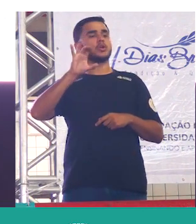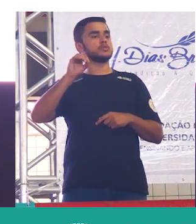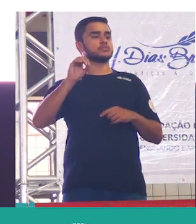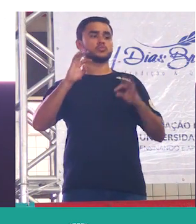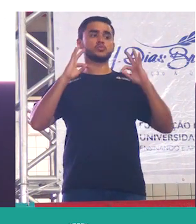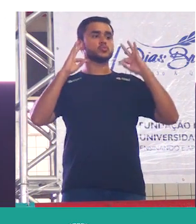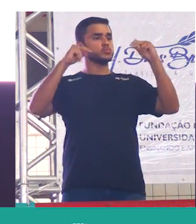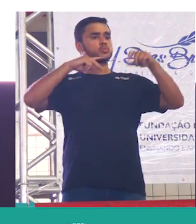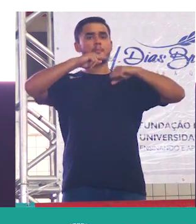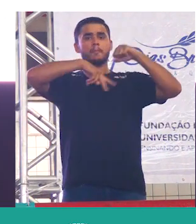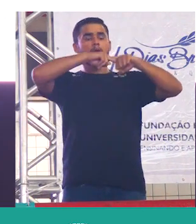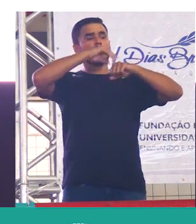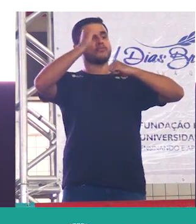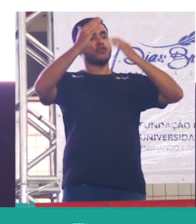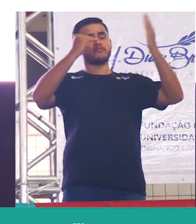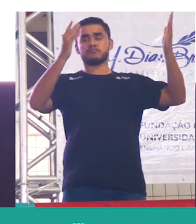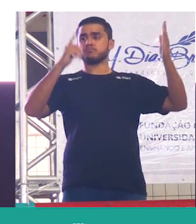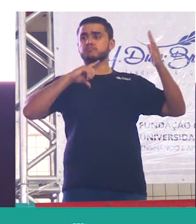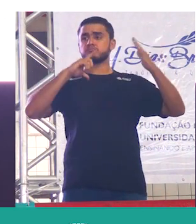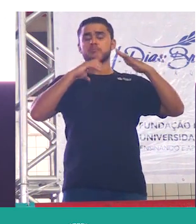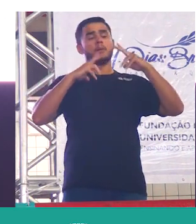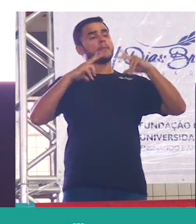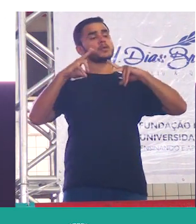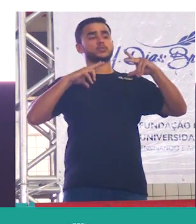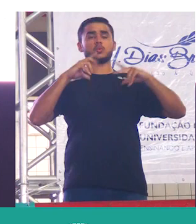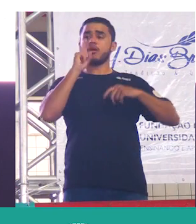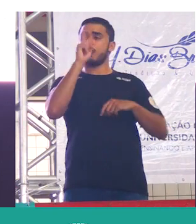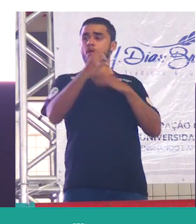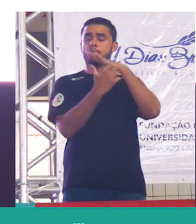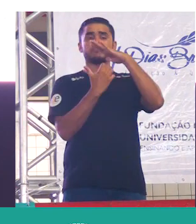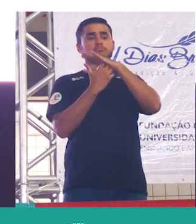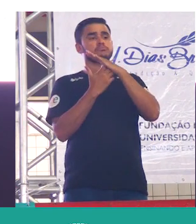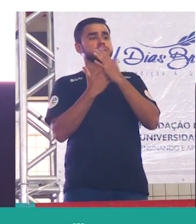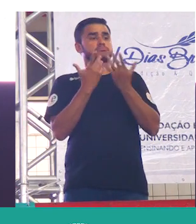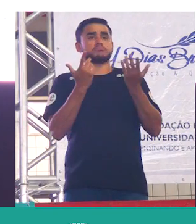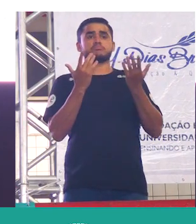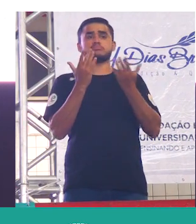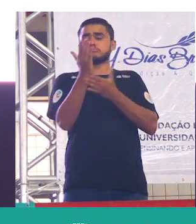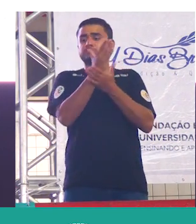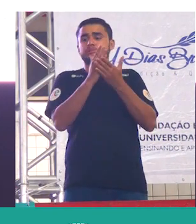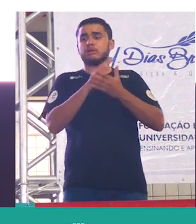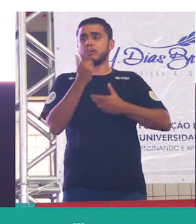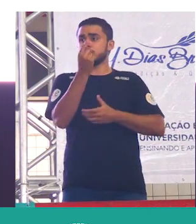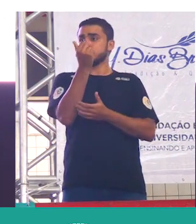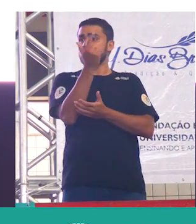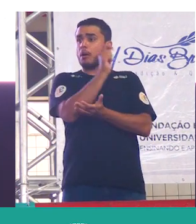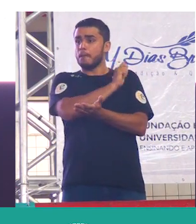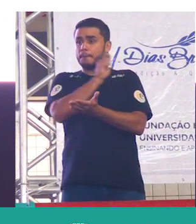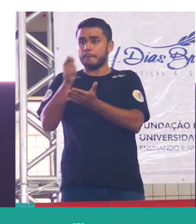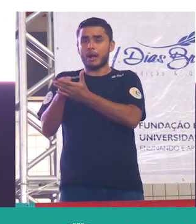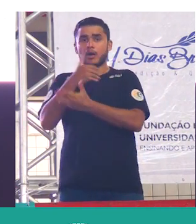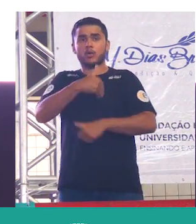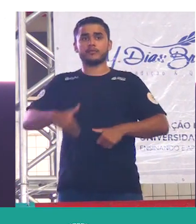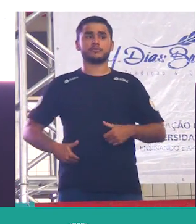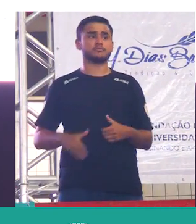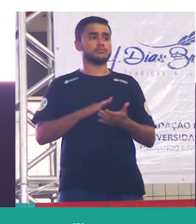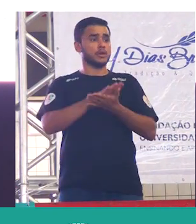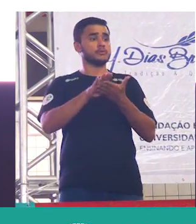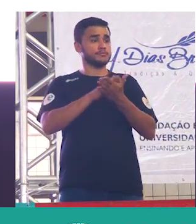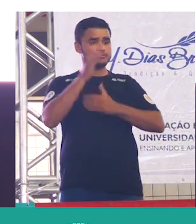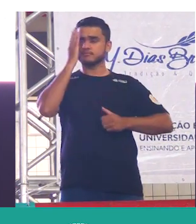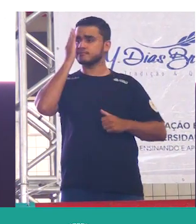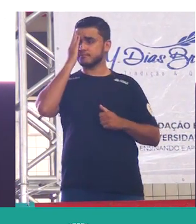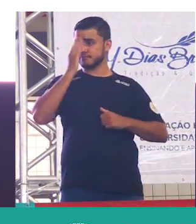por empresas estrangeiras privadas sem nenhuma participação pública. Entendeu?